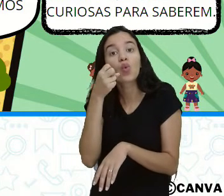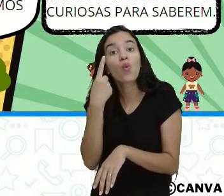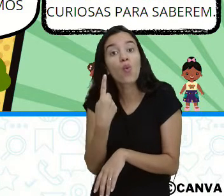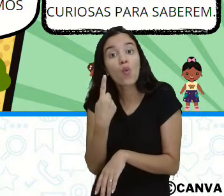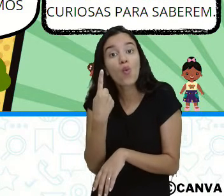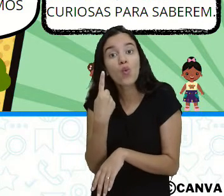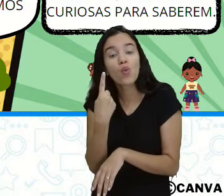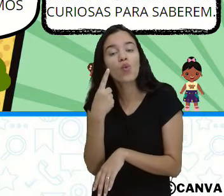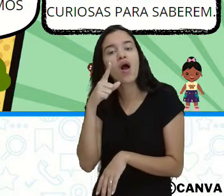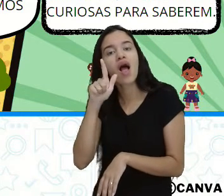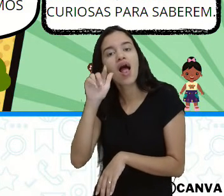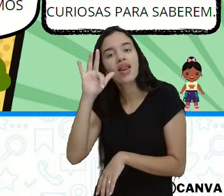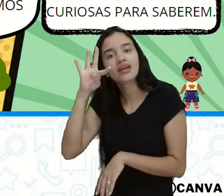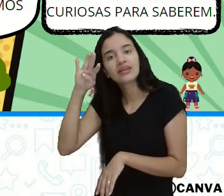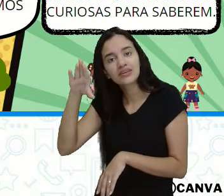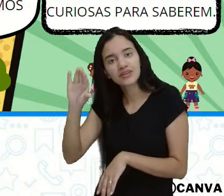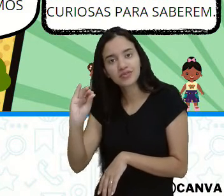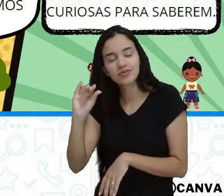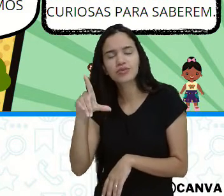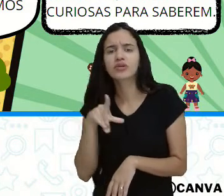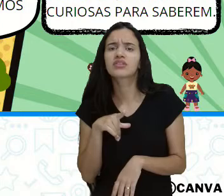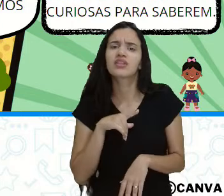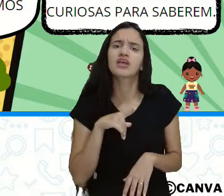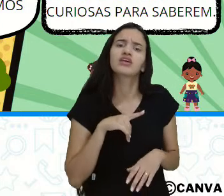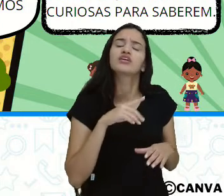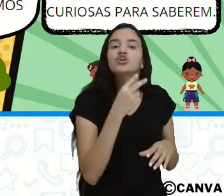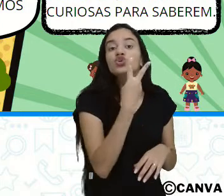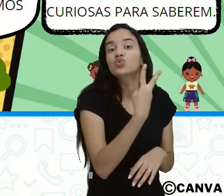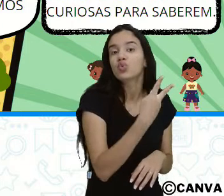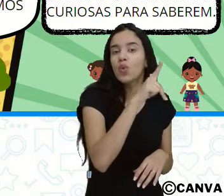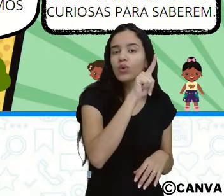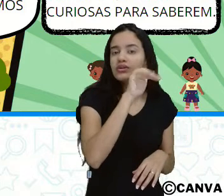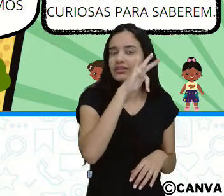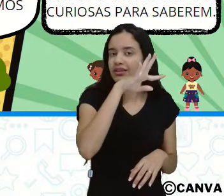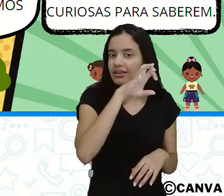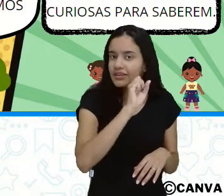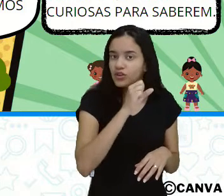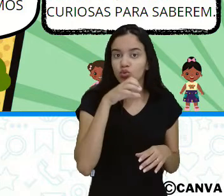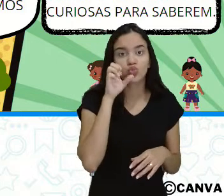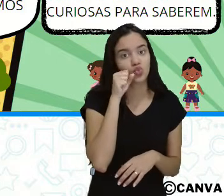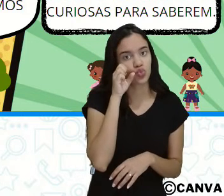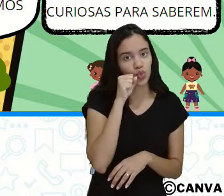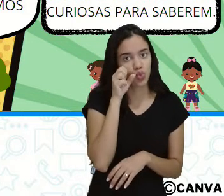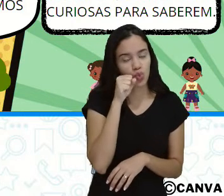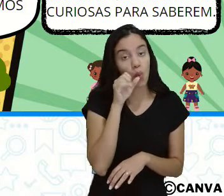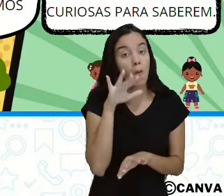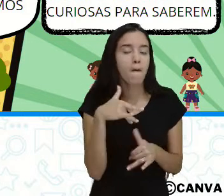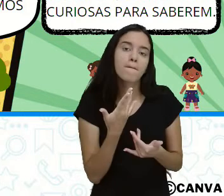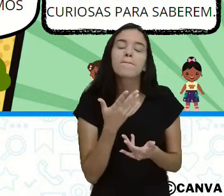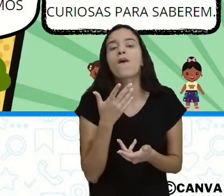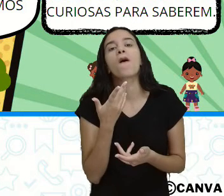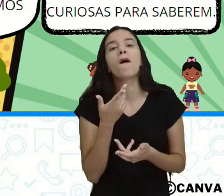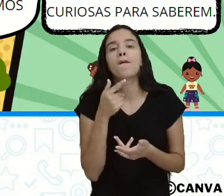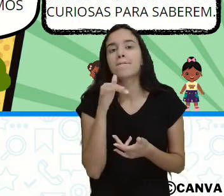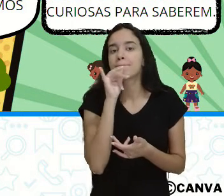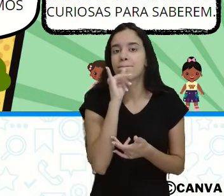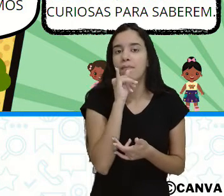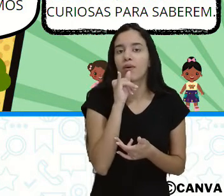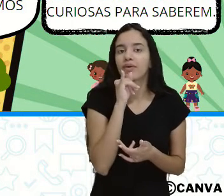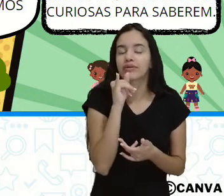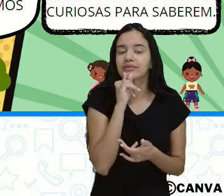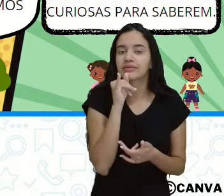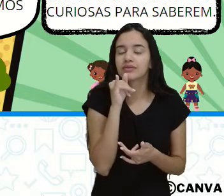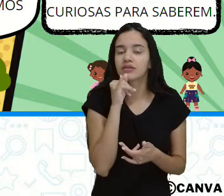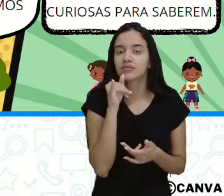litro. Se a gente tem 2 litros de suco, pensem aí, se você tem 2 garrafinhas, por exemplo, de 1 litro e toma uma